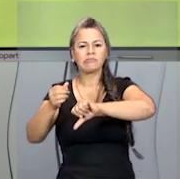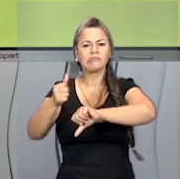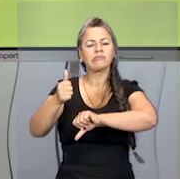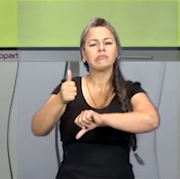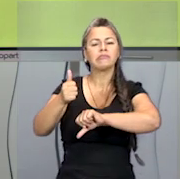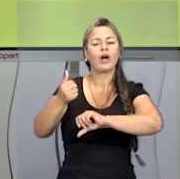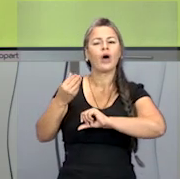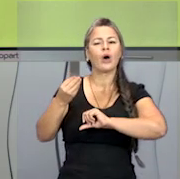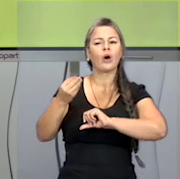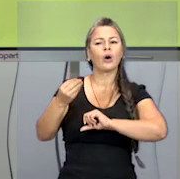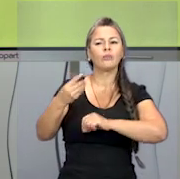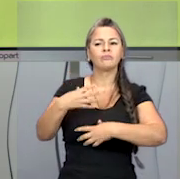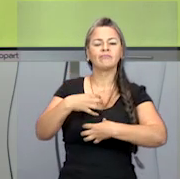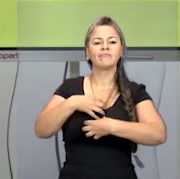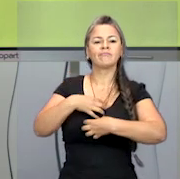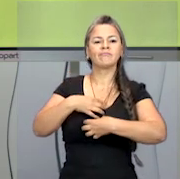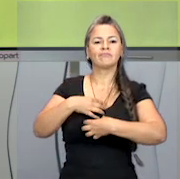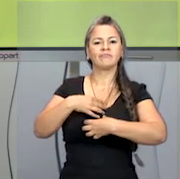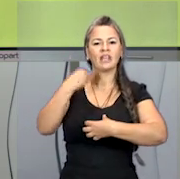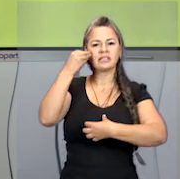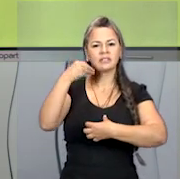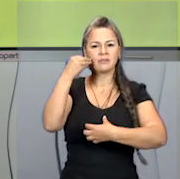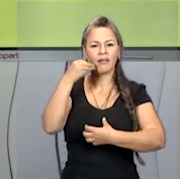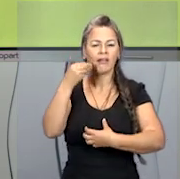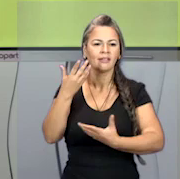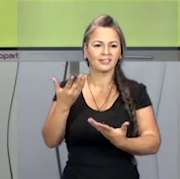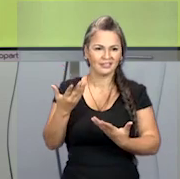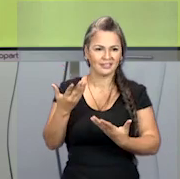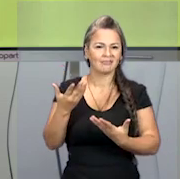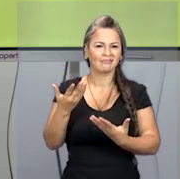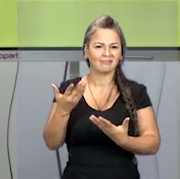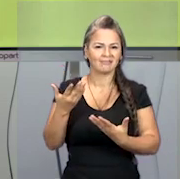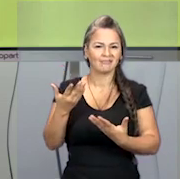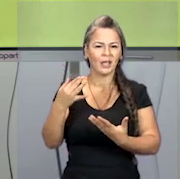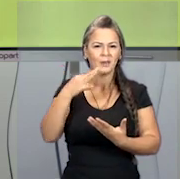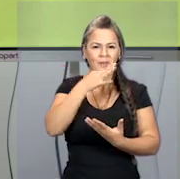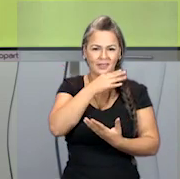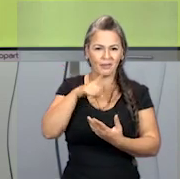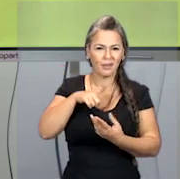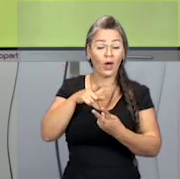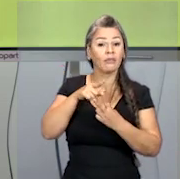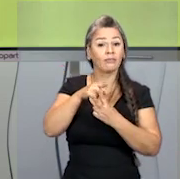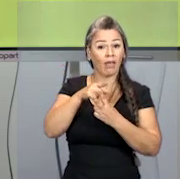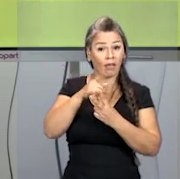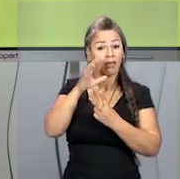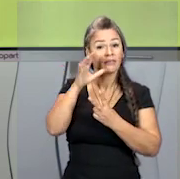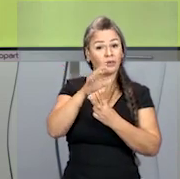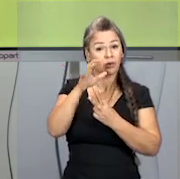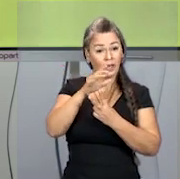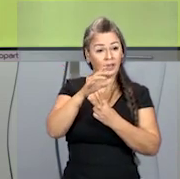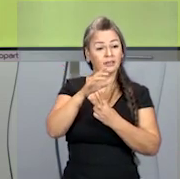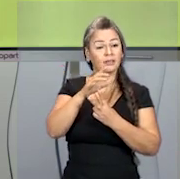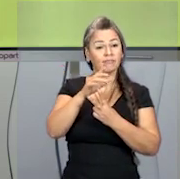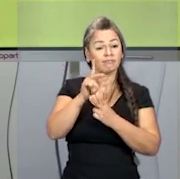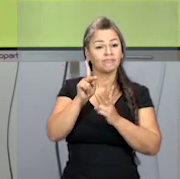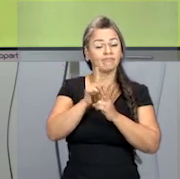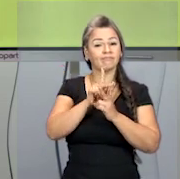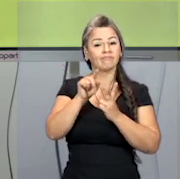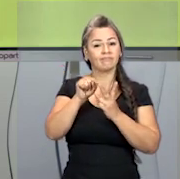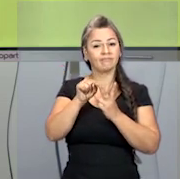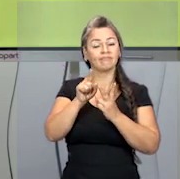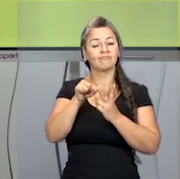vai enfrentar no seu dia a dia. Então, nós temos, além do aspecto individual, o interpessoal.